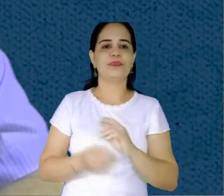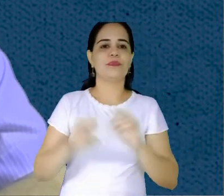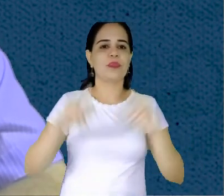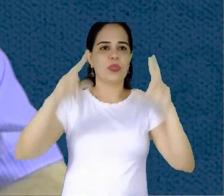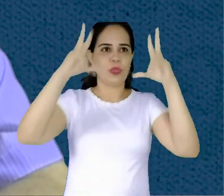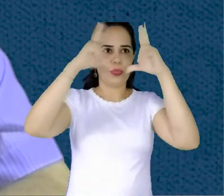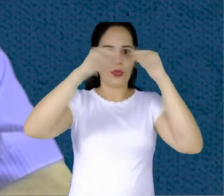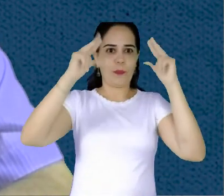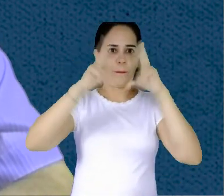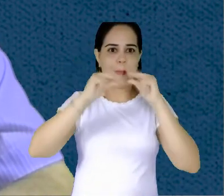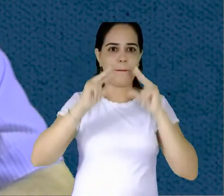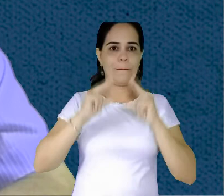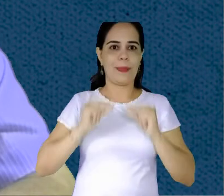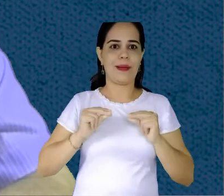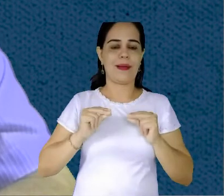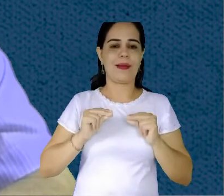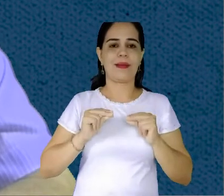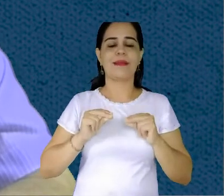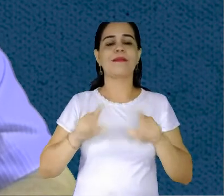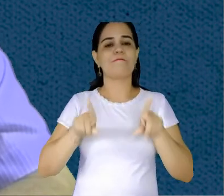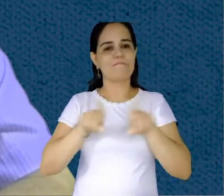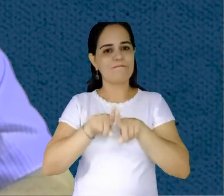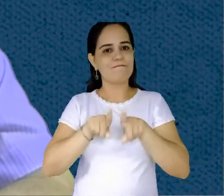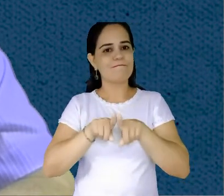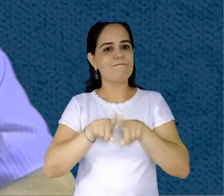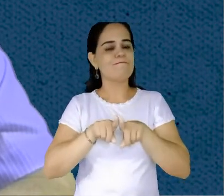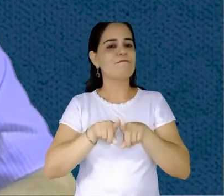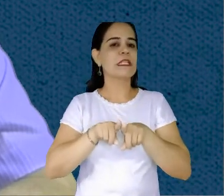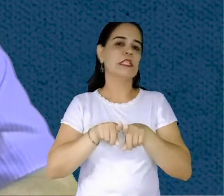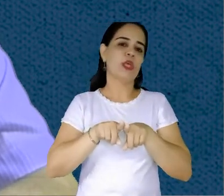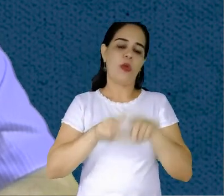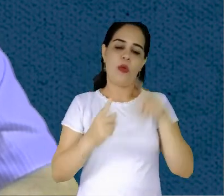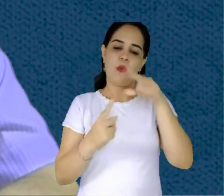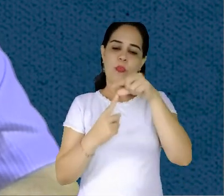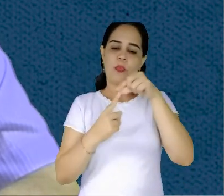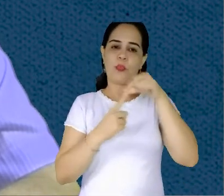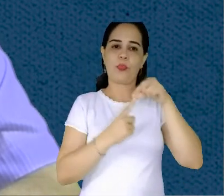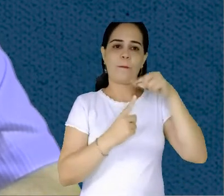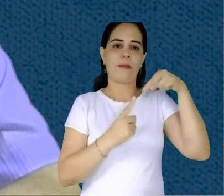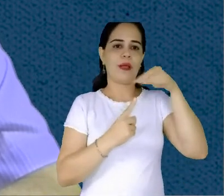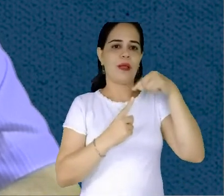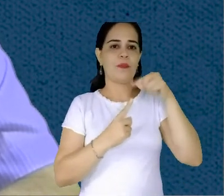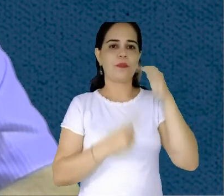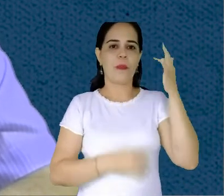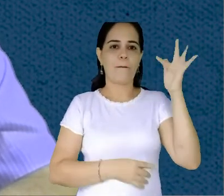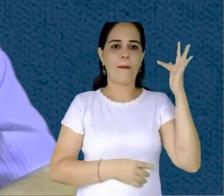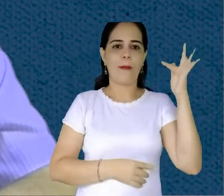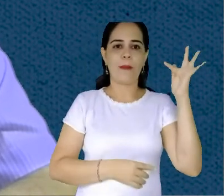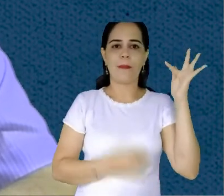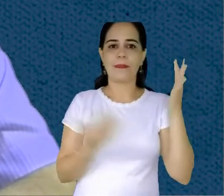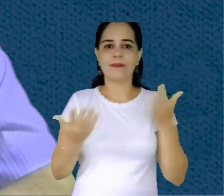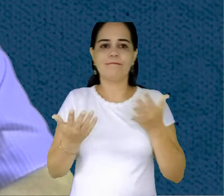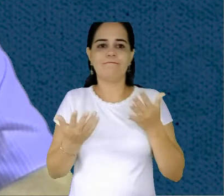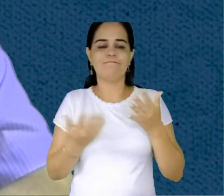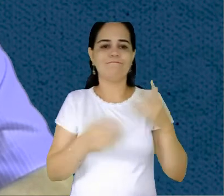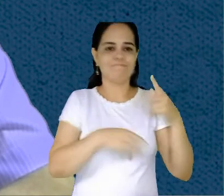Foucault, César de Bus e Marie Rivière.